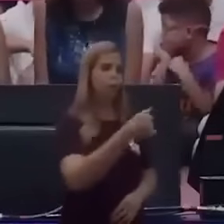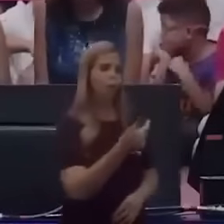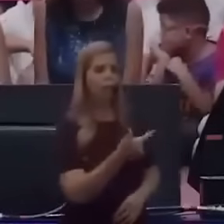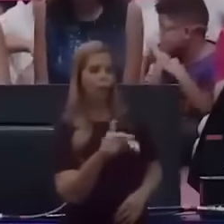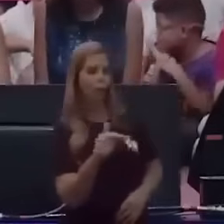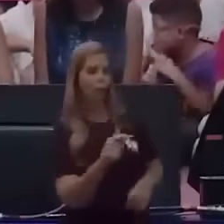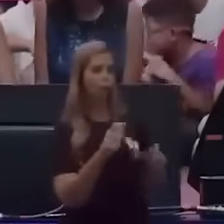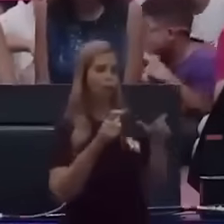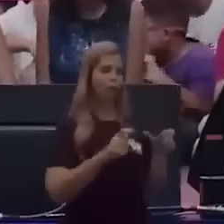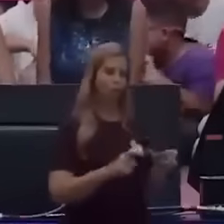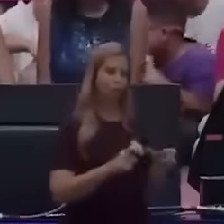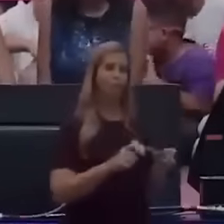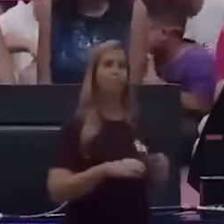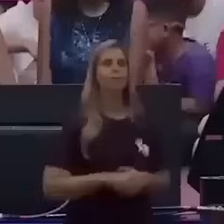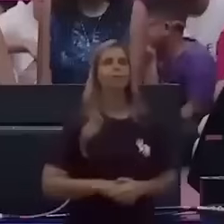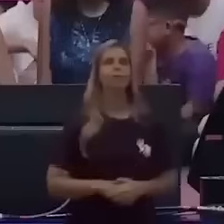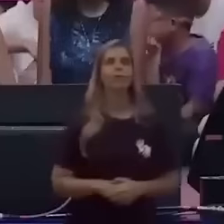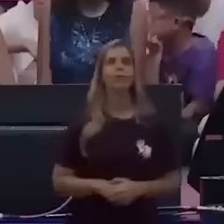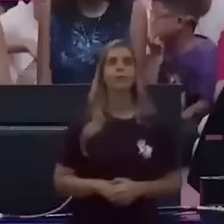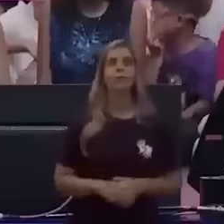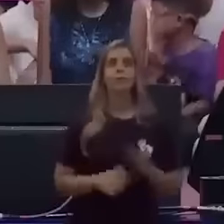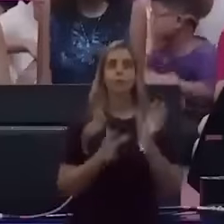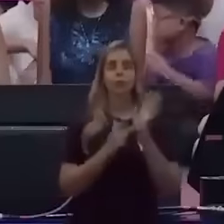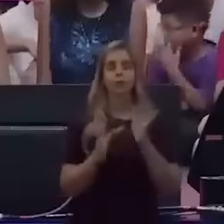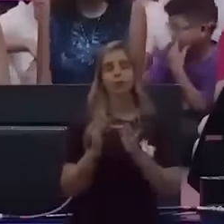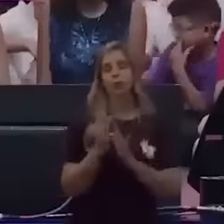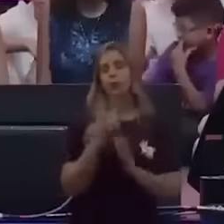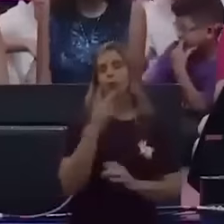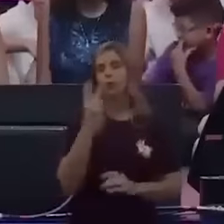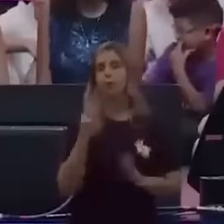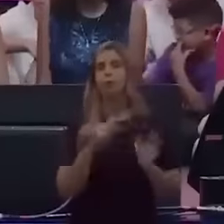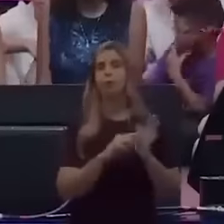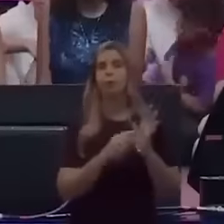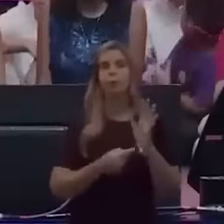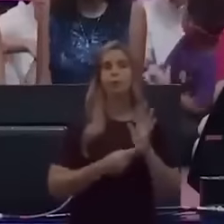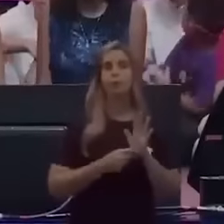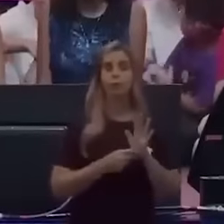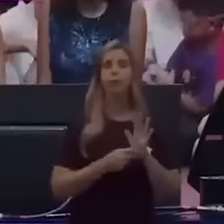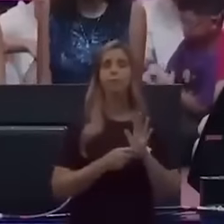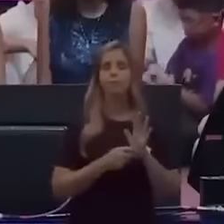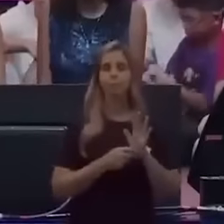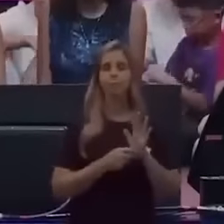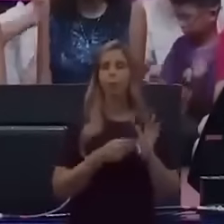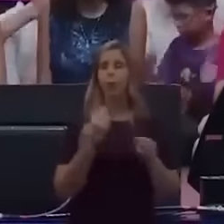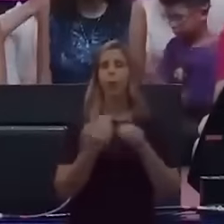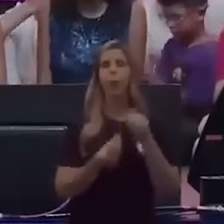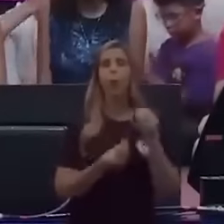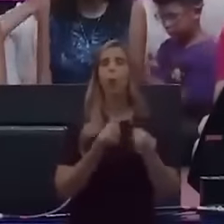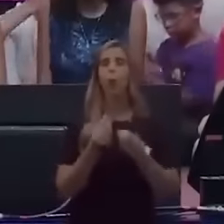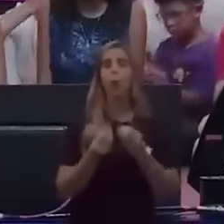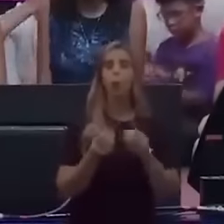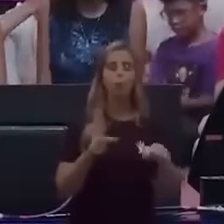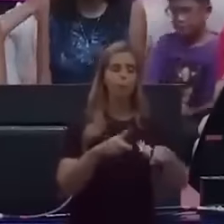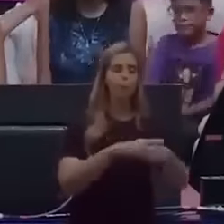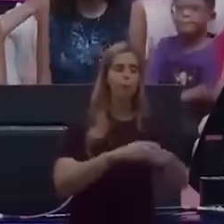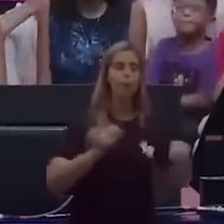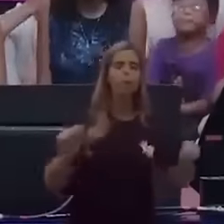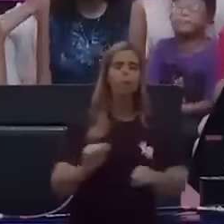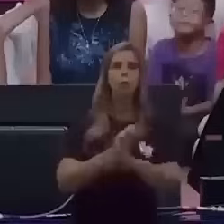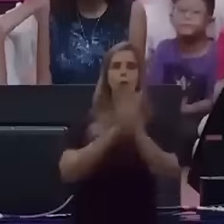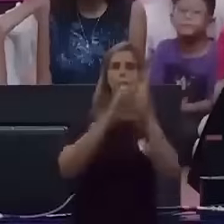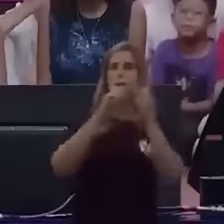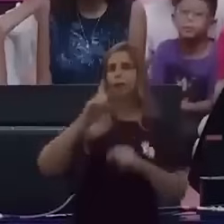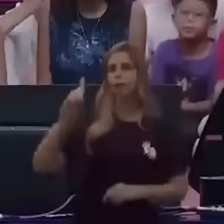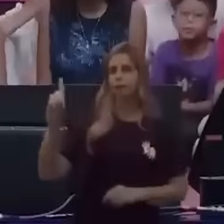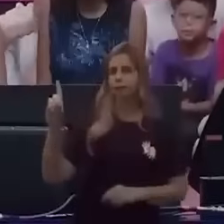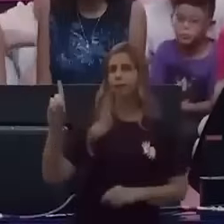queres. Disse isto para significar com que gênero de morte Pedro havia de glorificar a Deus. Depois de